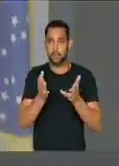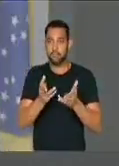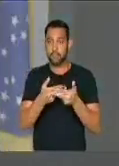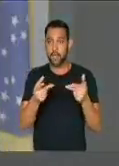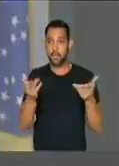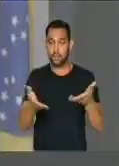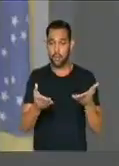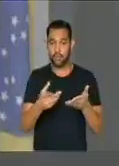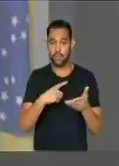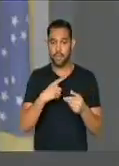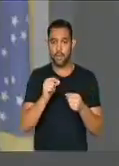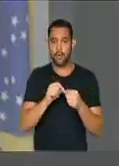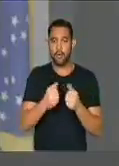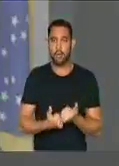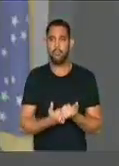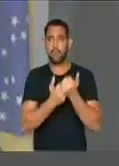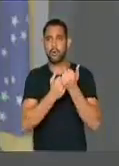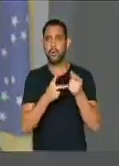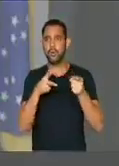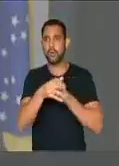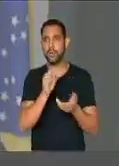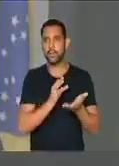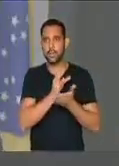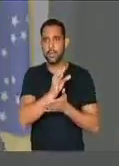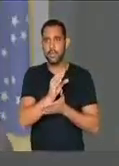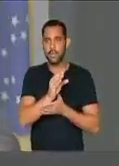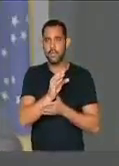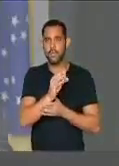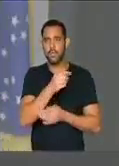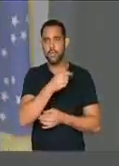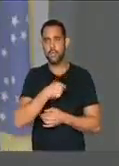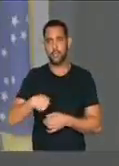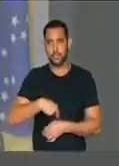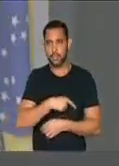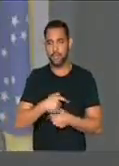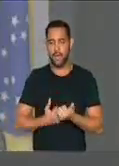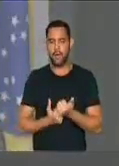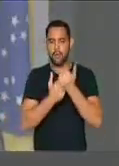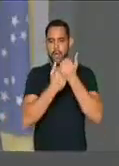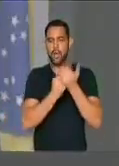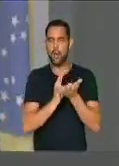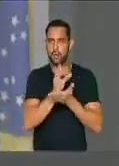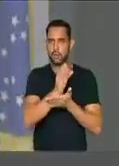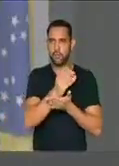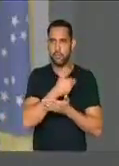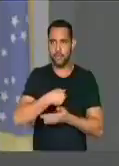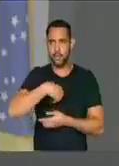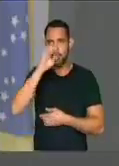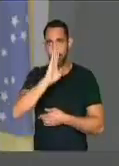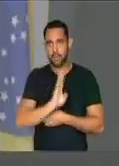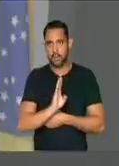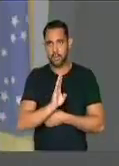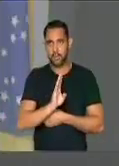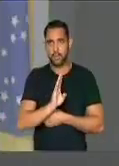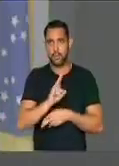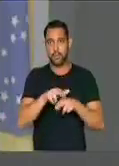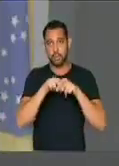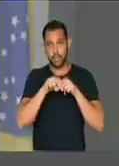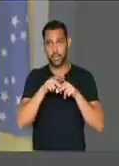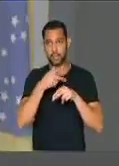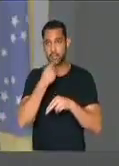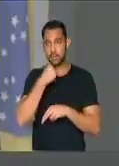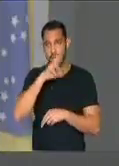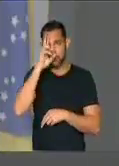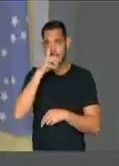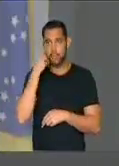a gente tem hoje é um aporte de investimento chinês que vai reforçar o caixa do Estado brasileiro. Isso,